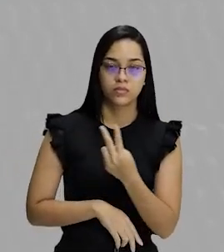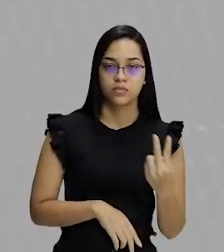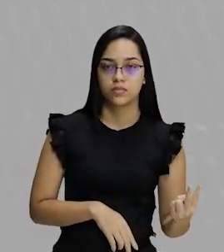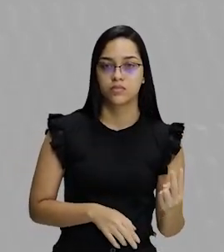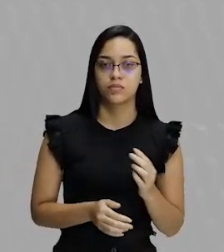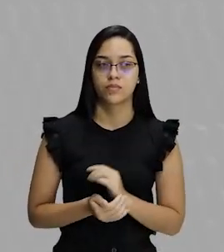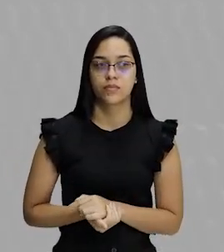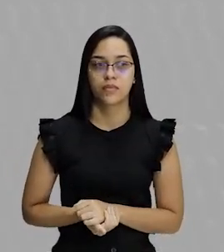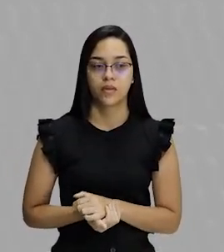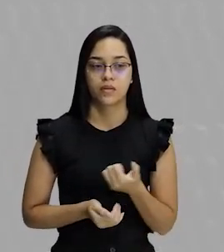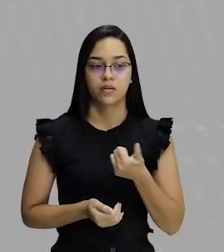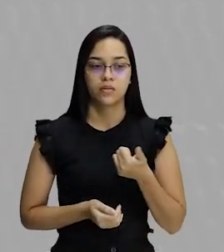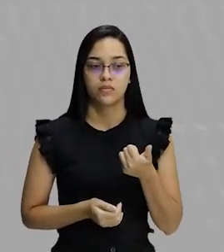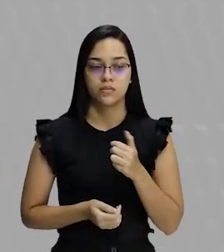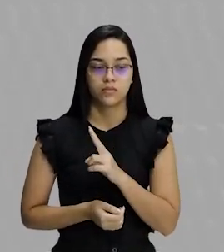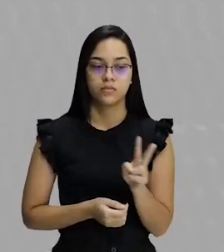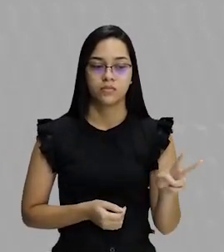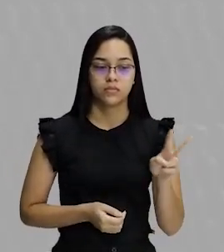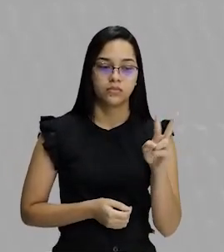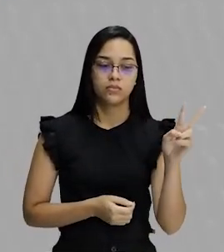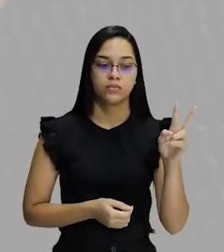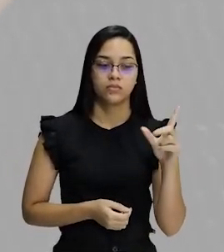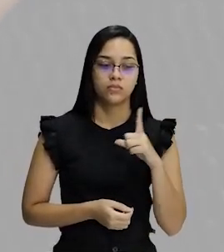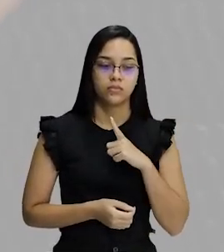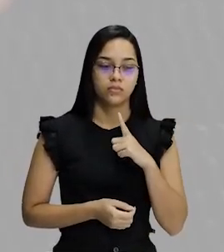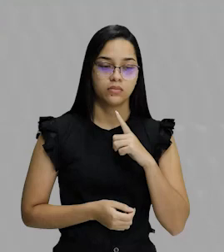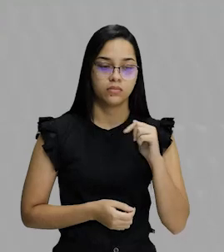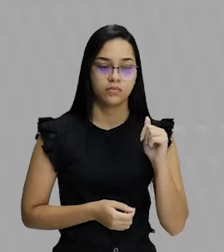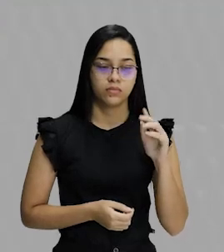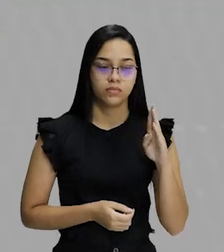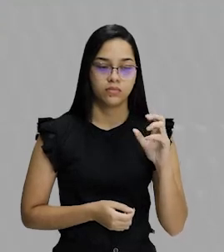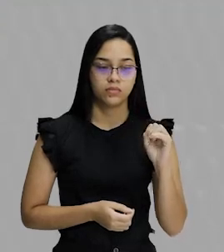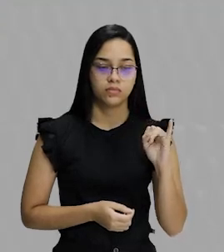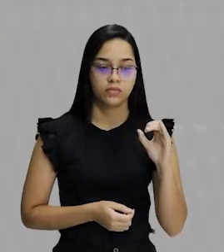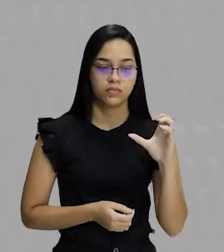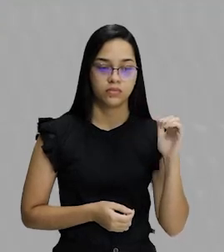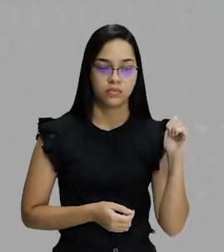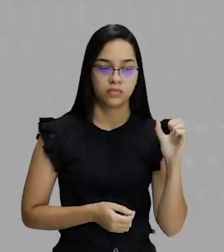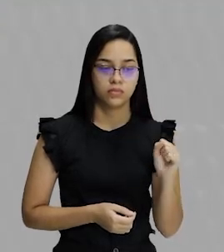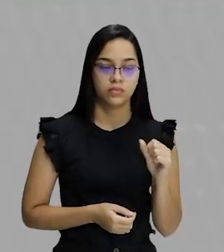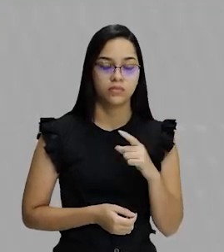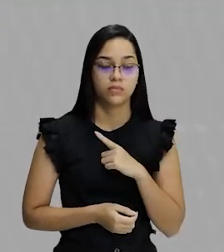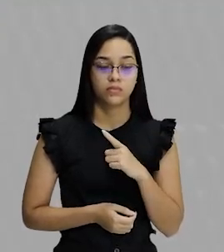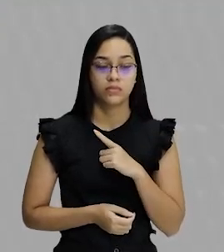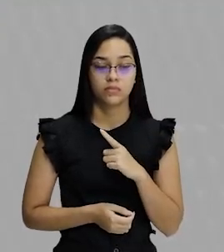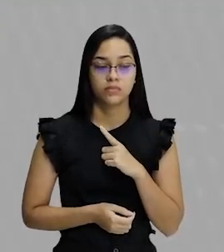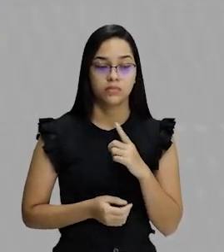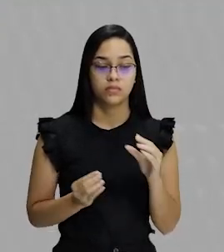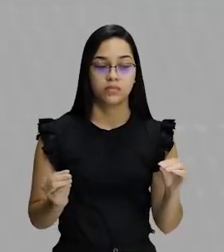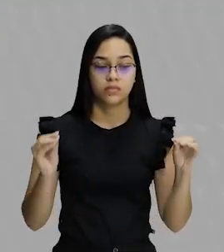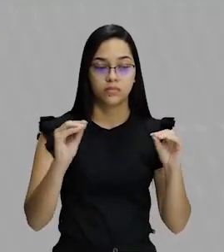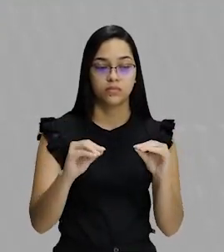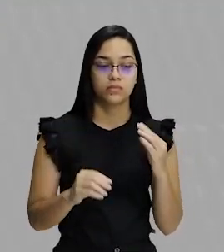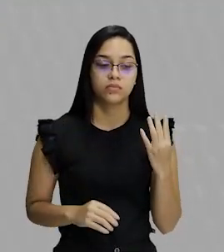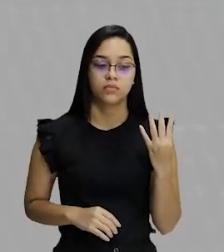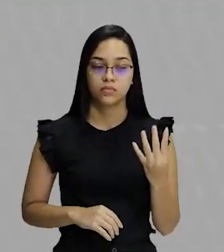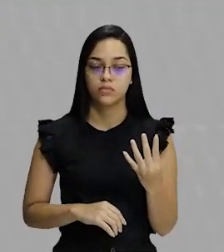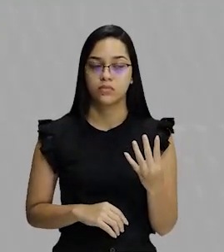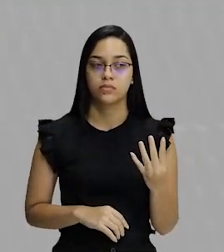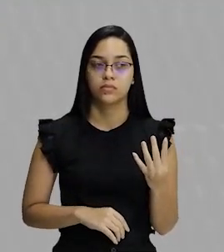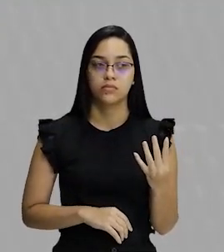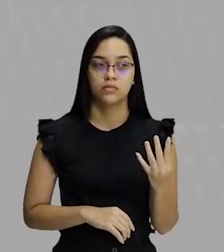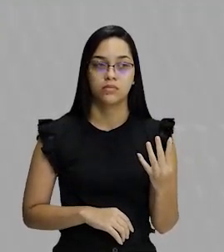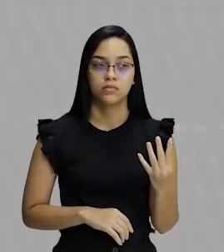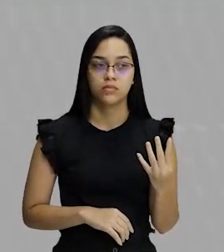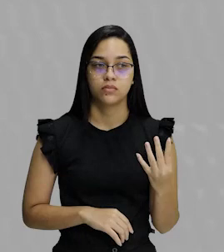ordenado, onde o primeiro valor é do eixo das abscissas e o segundo é do eixo das ordenadas. Então vamos aqui, ó. Eu venho aqui no ponto 4